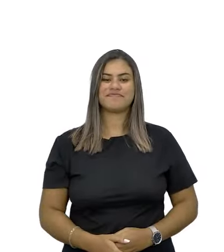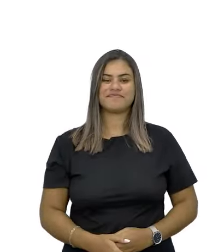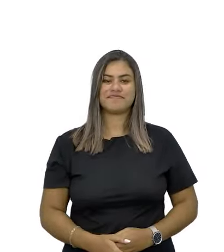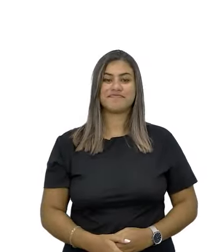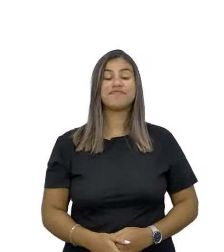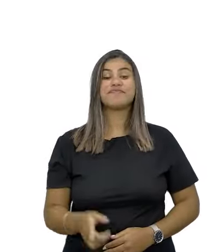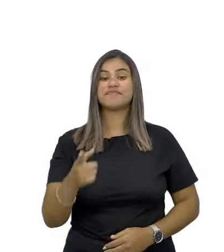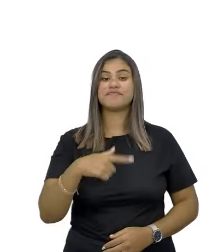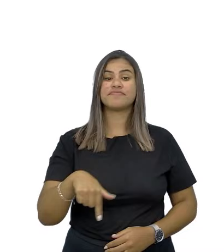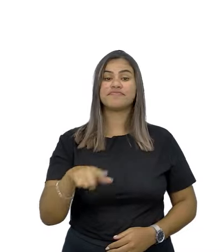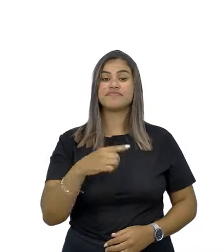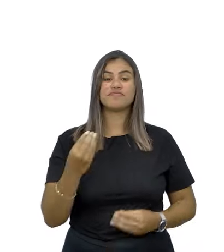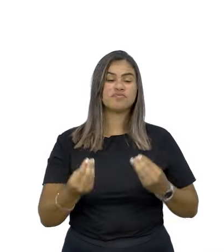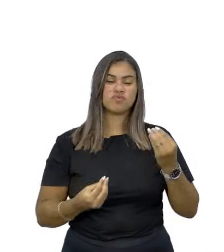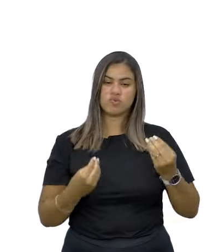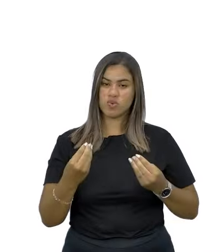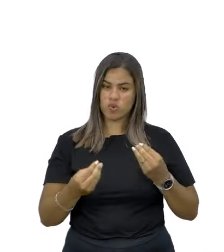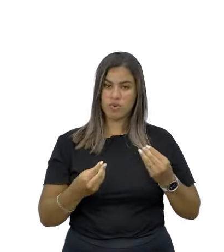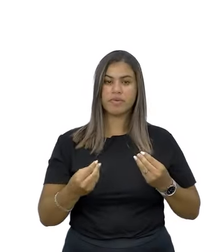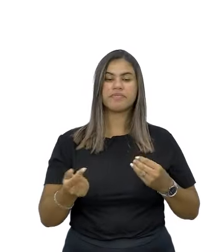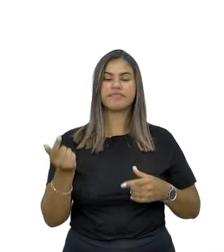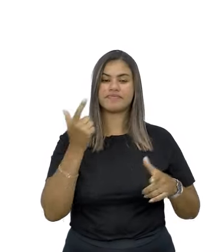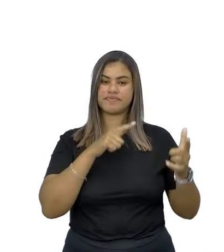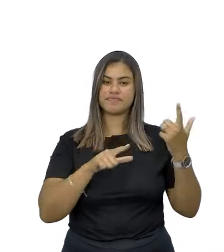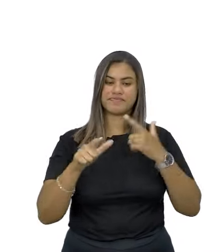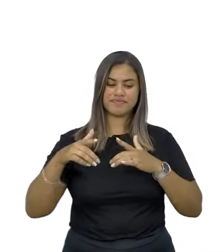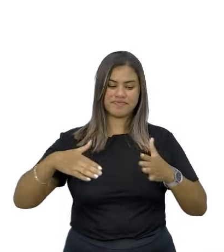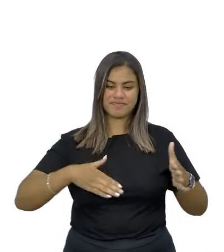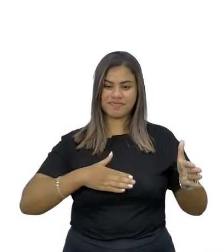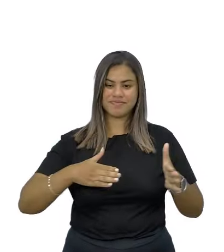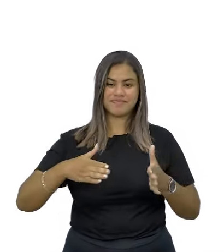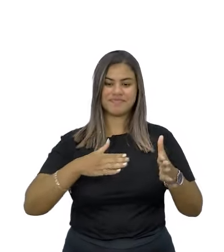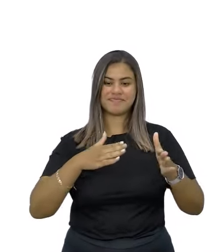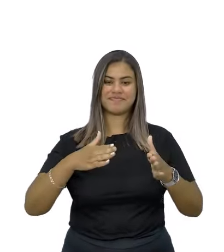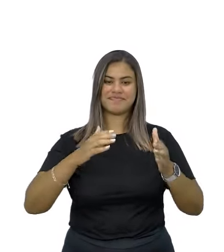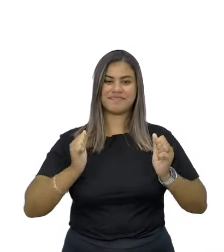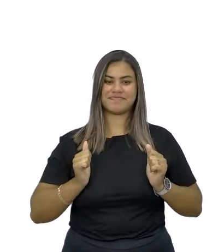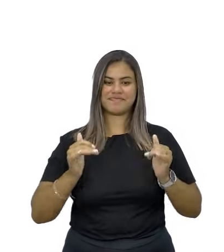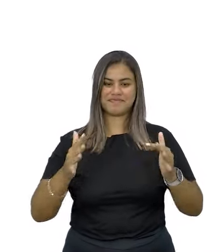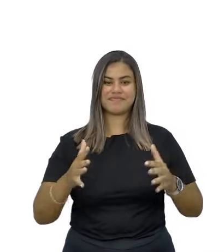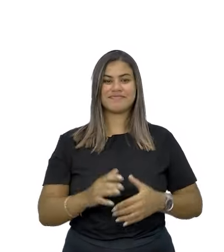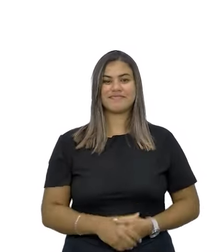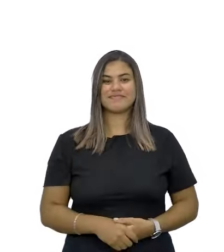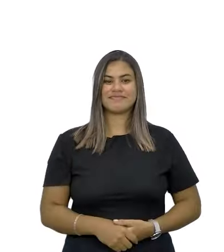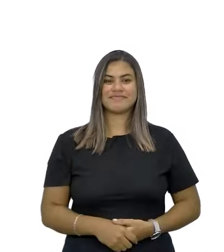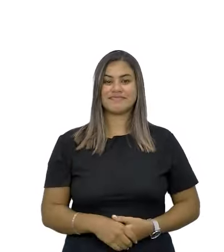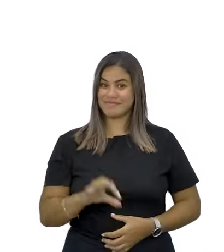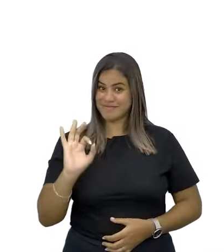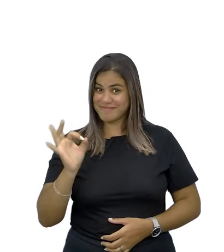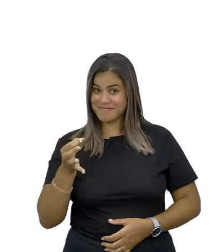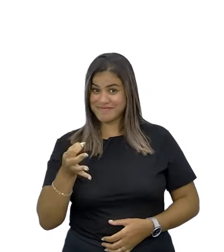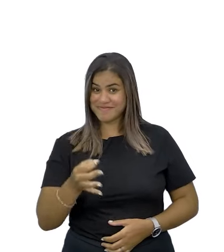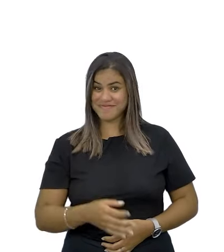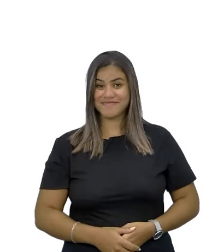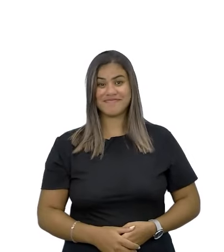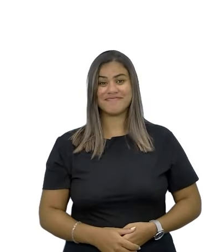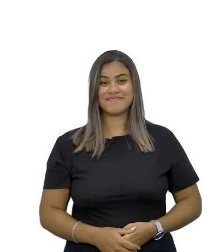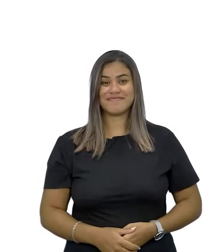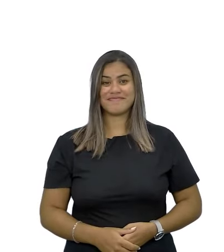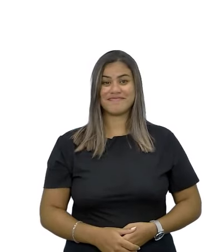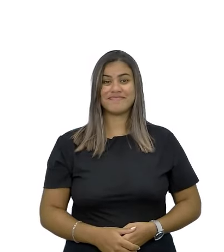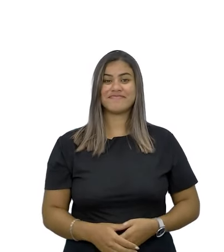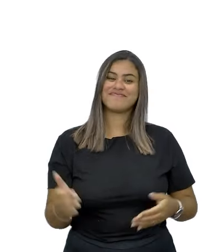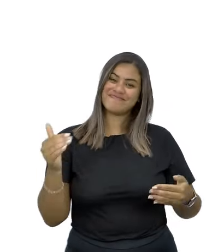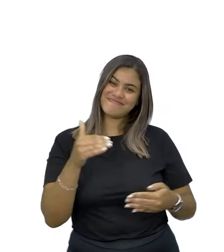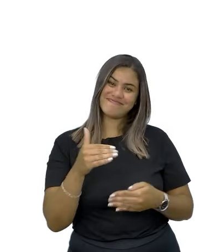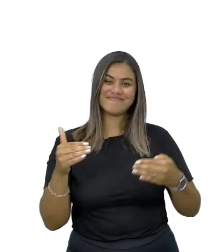gente poder estar fazendo aí o direcionamento das ações, certo? E no